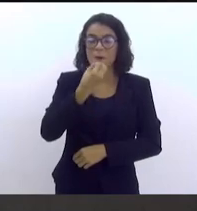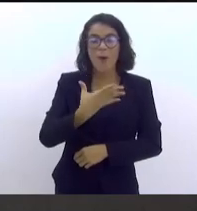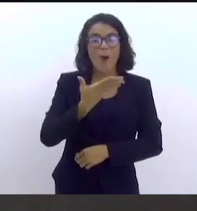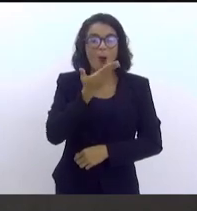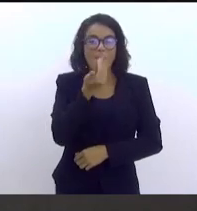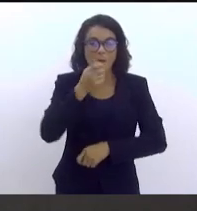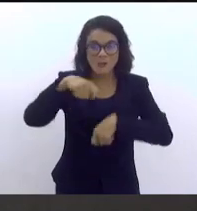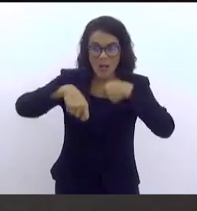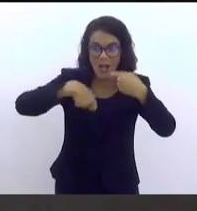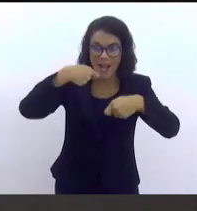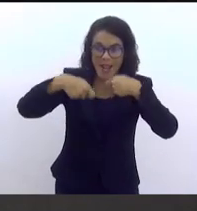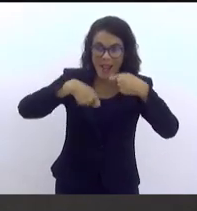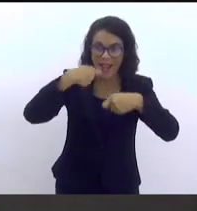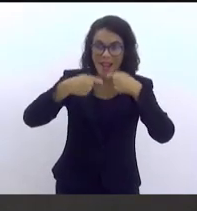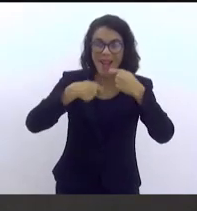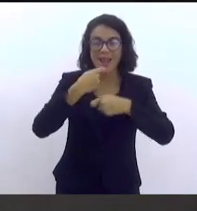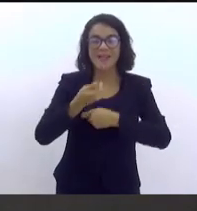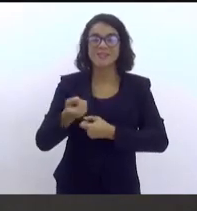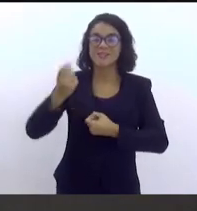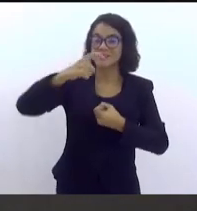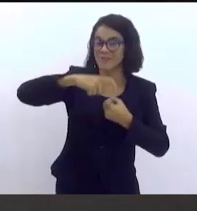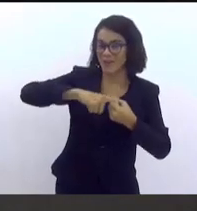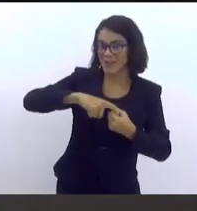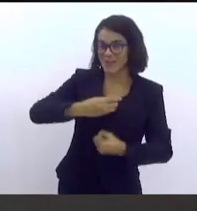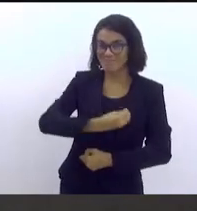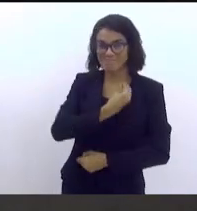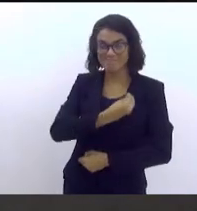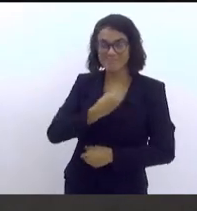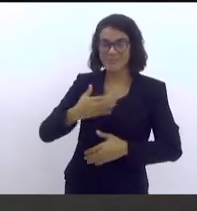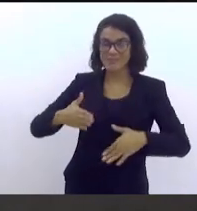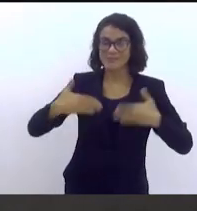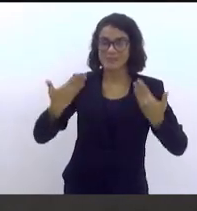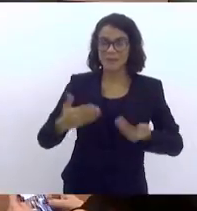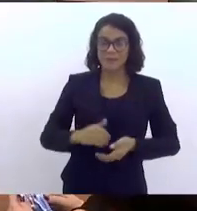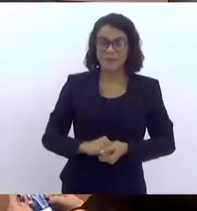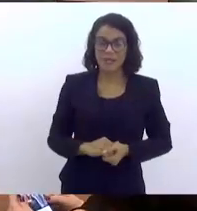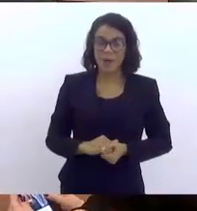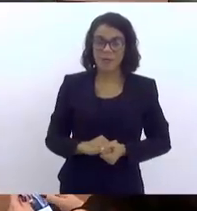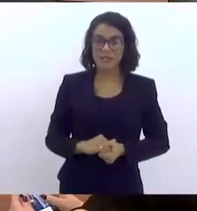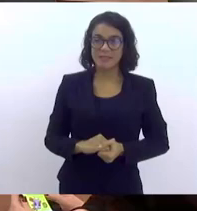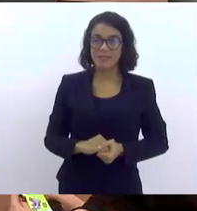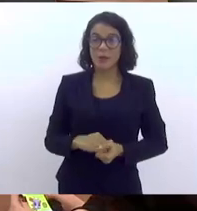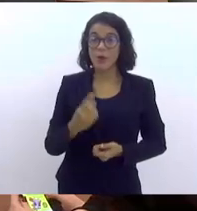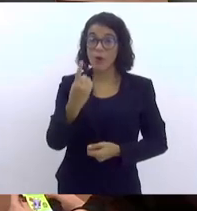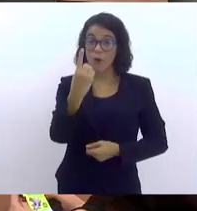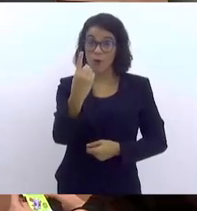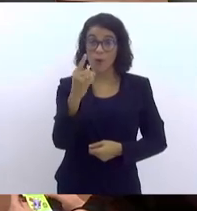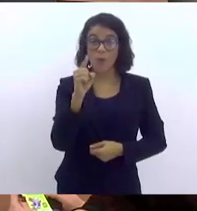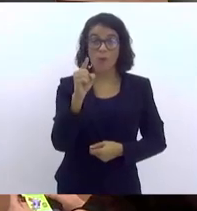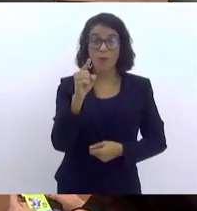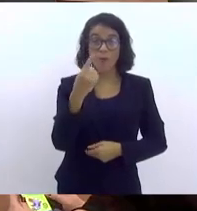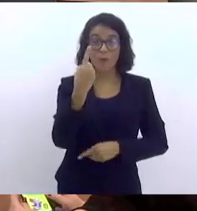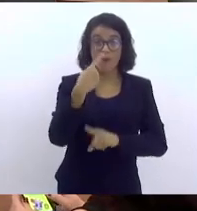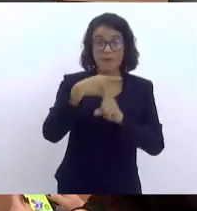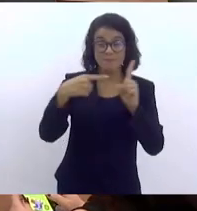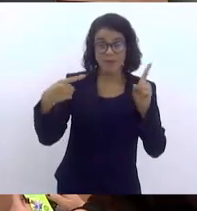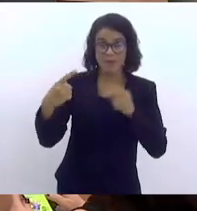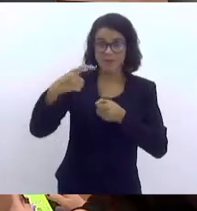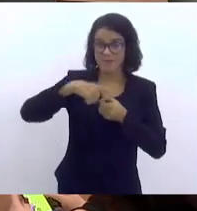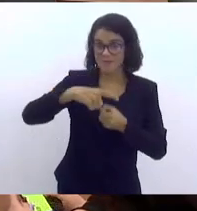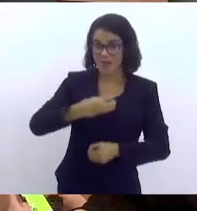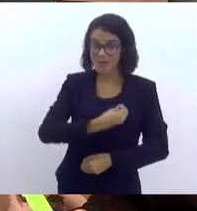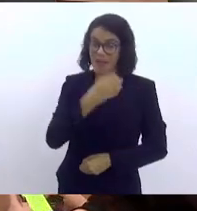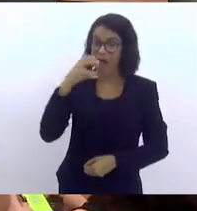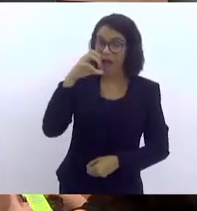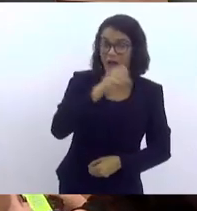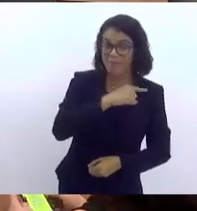para todo mundo e já já estamos de volta com surpresas Obrigada uma e30 de volta viu é